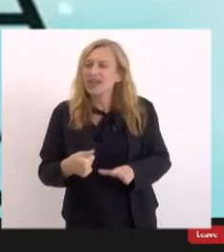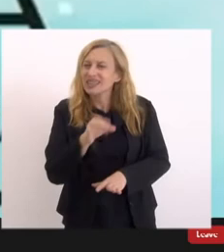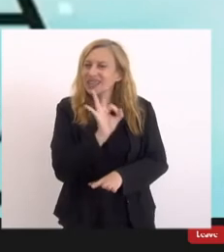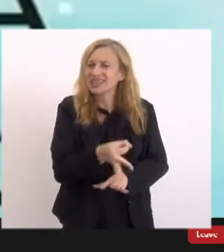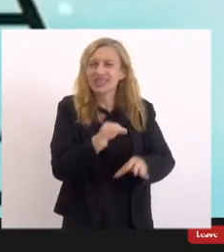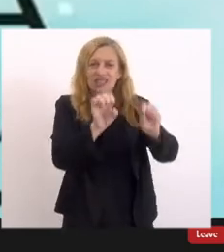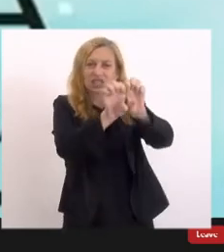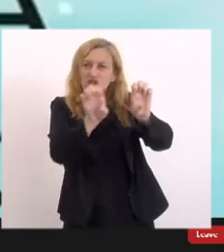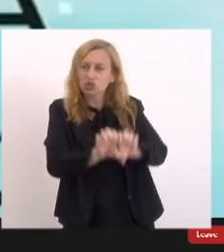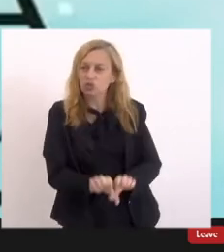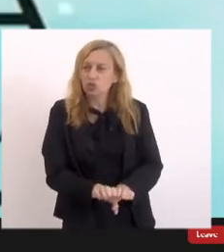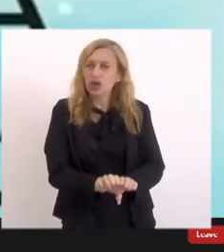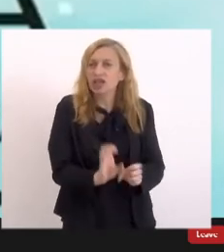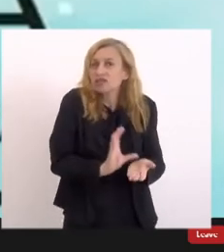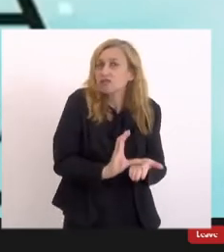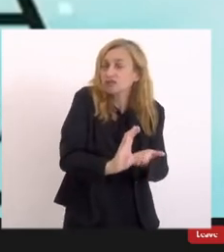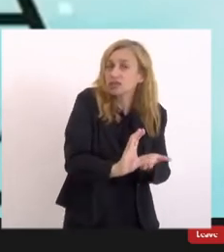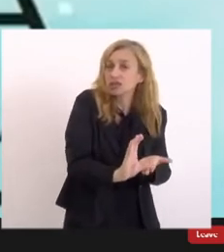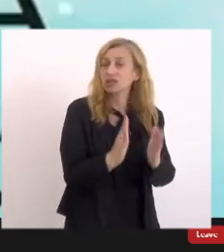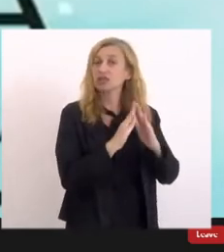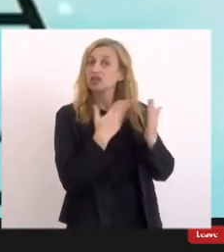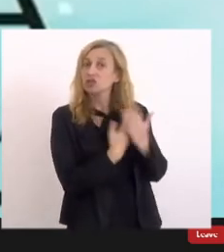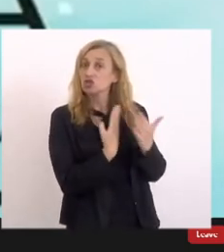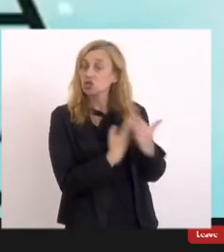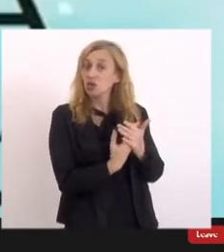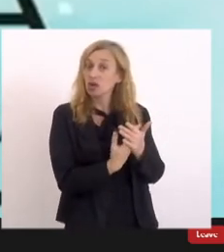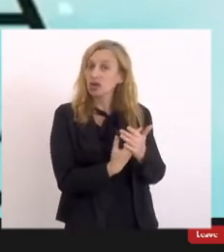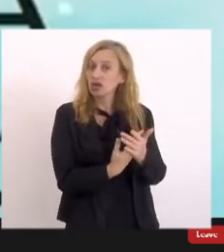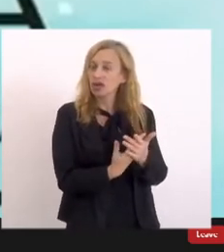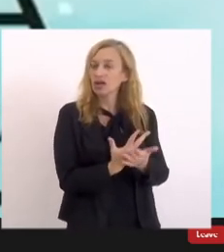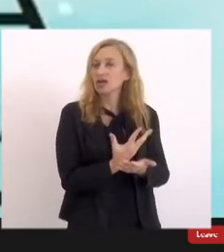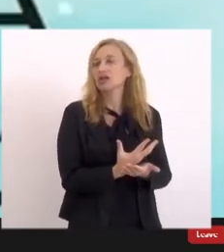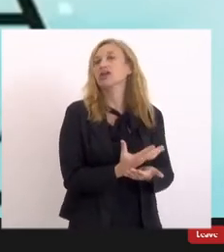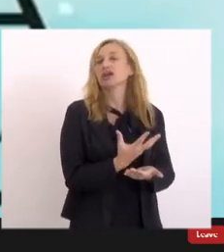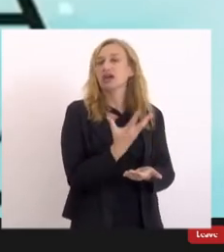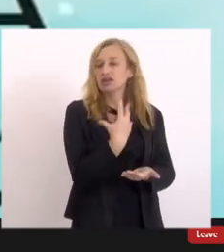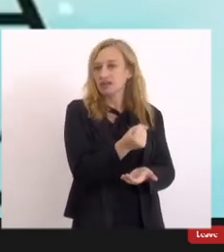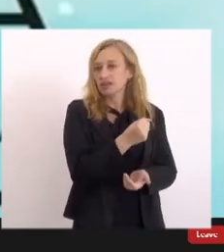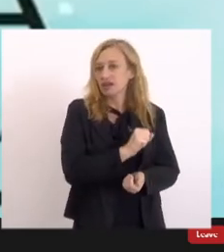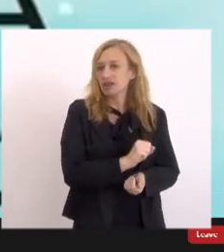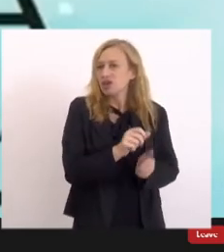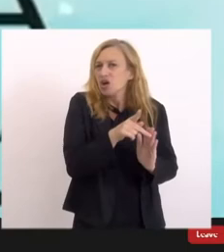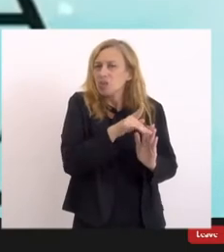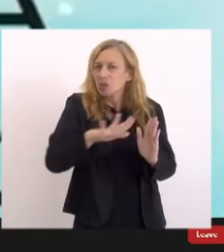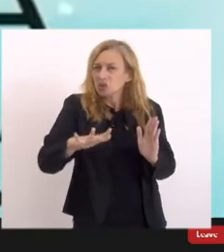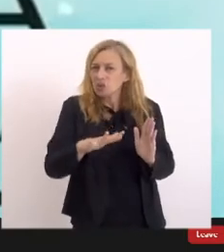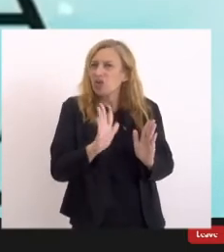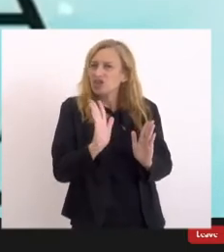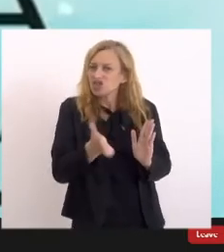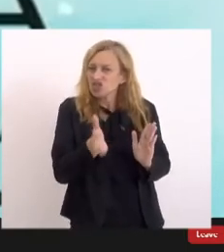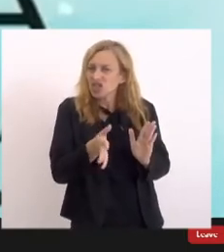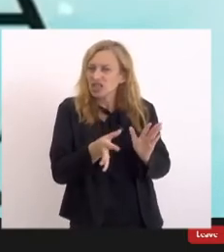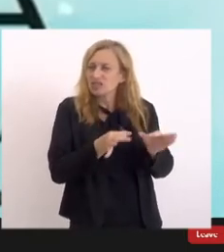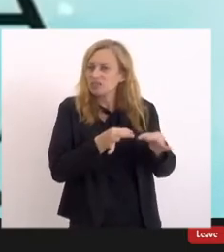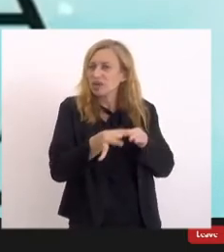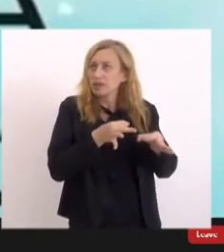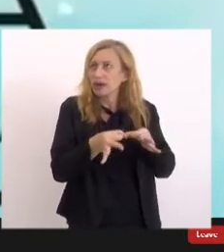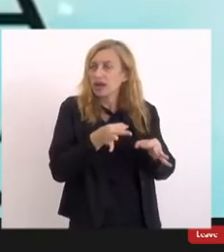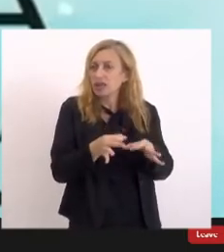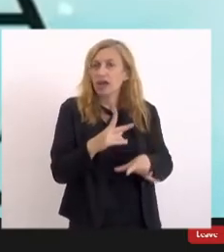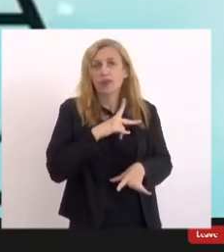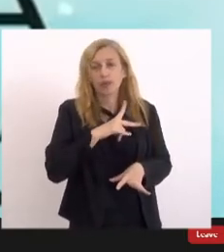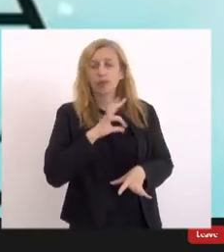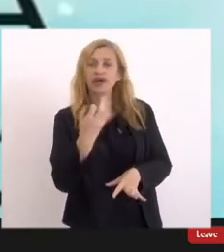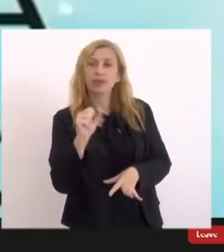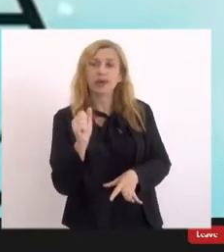estruturais e financeiras das escolas adotarem os protocolos. Protocolos já estão feitos, já estão sendo feitos, a própria campanha